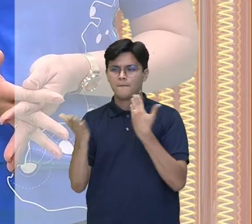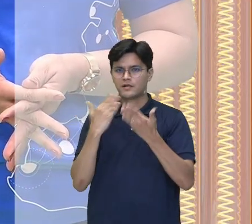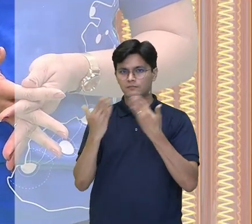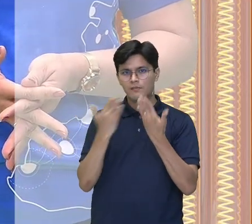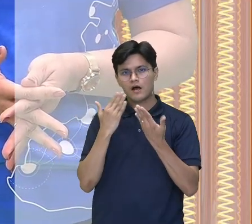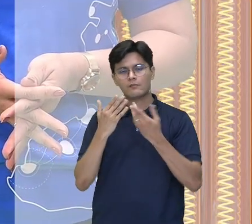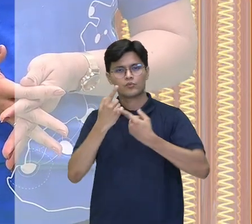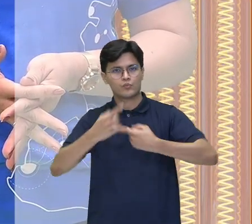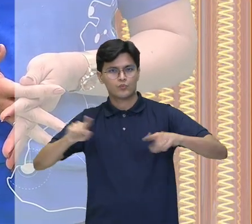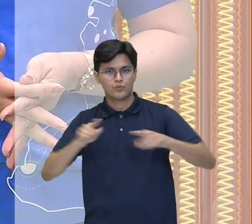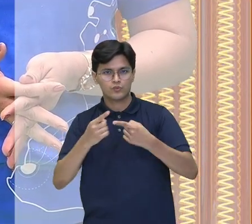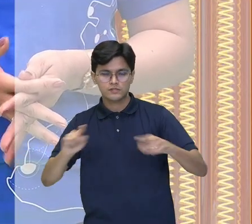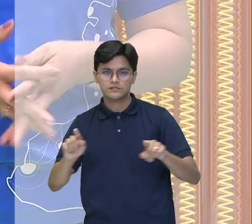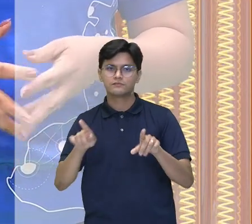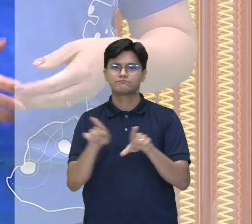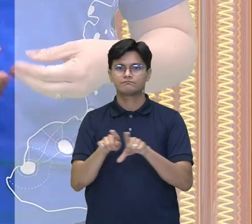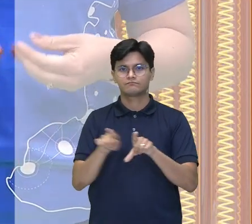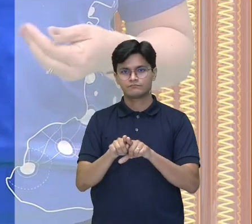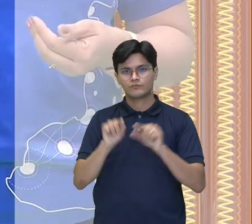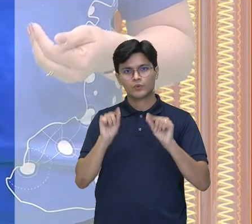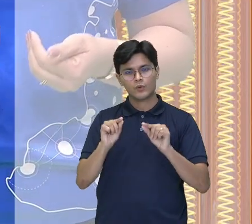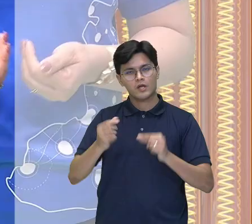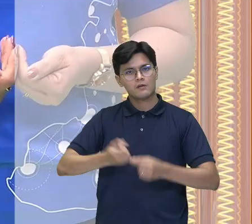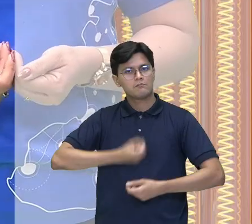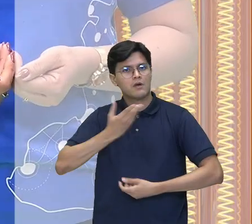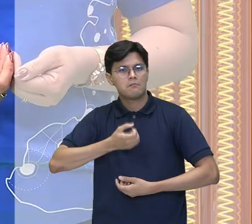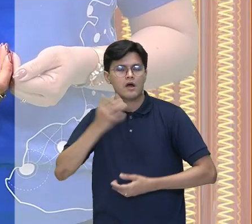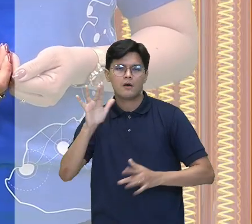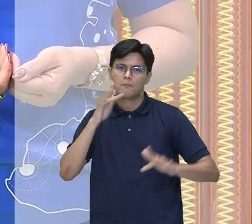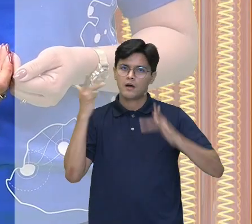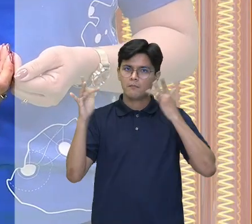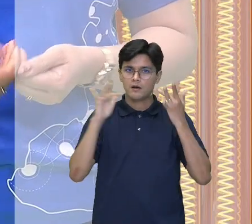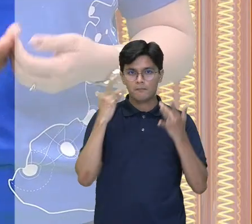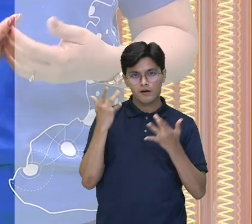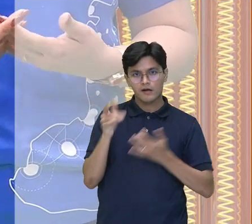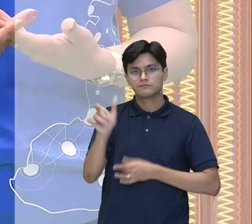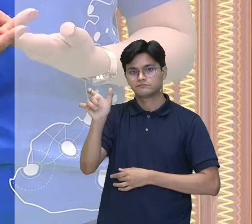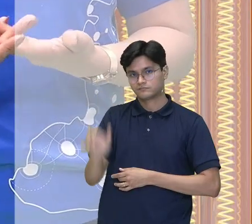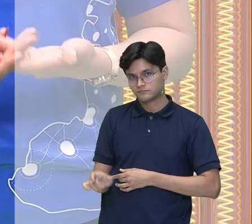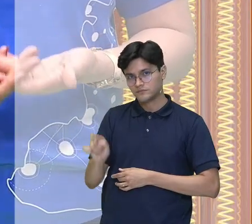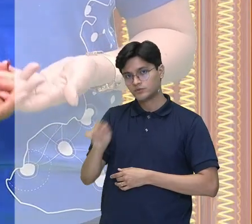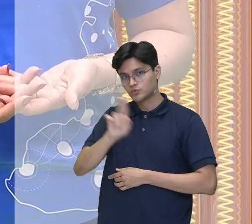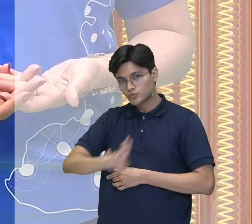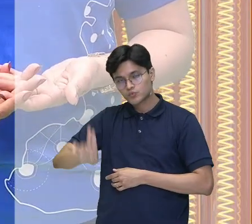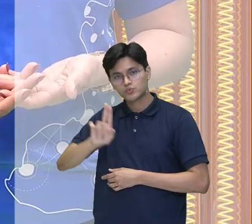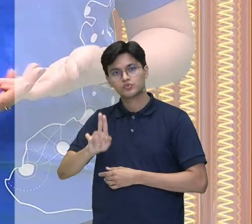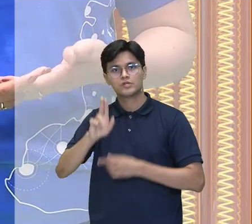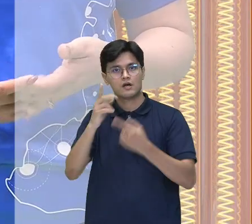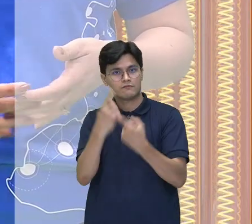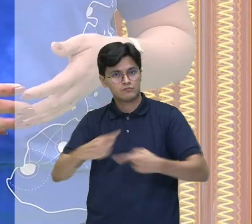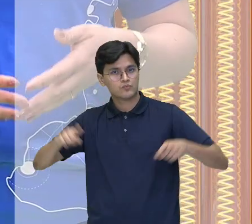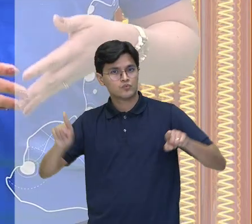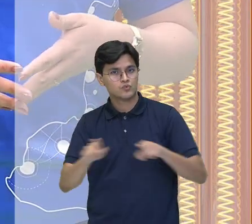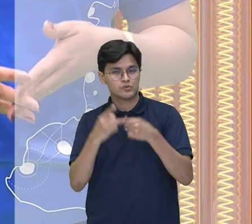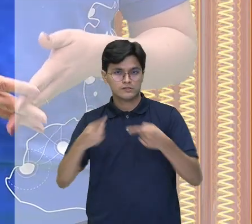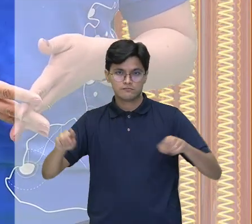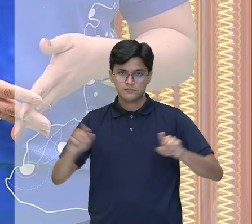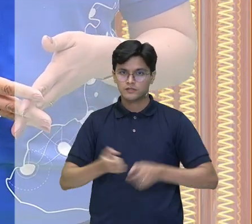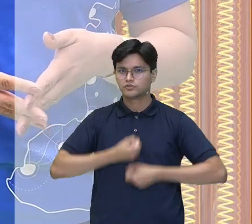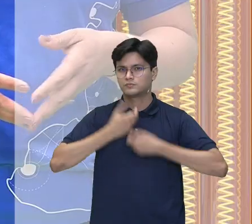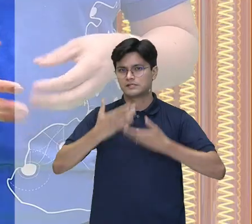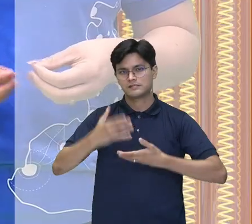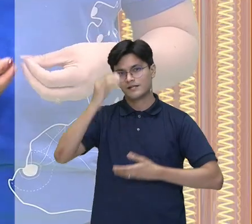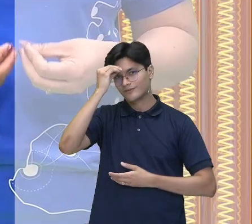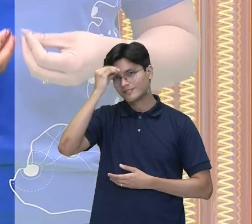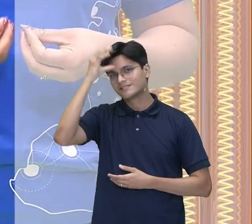da memória na África Ocidental. Os griots usavam a musicalidade para transmitir esse conhecimento. Muitas